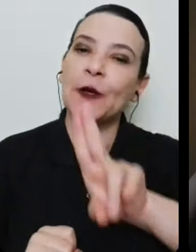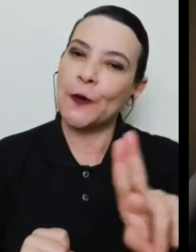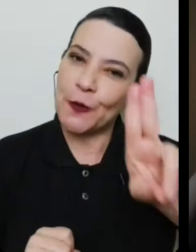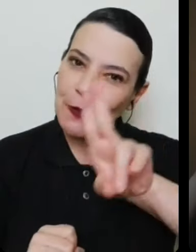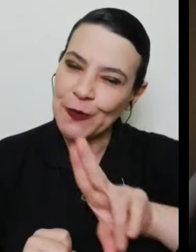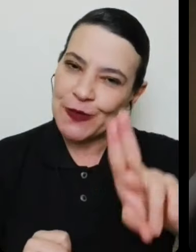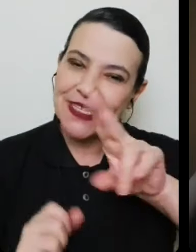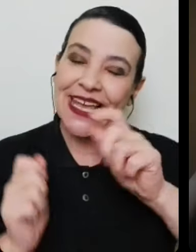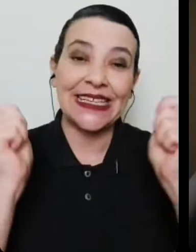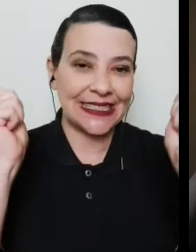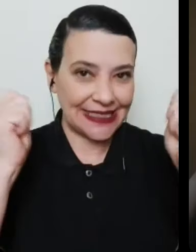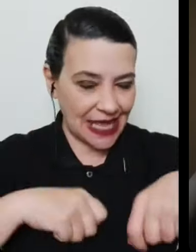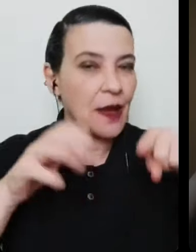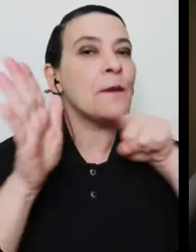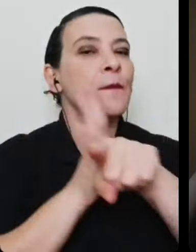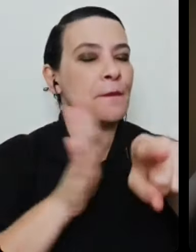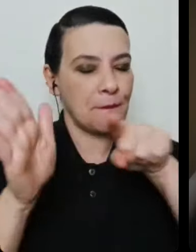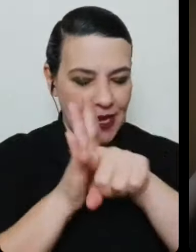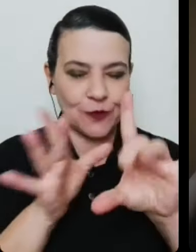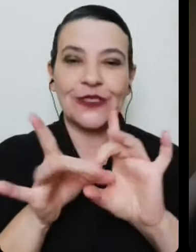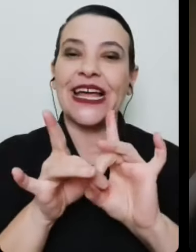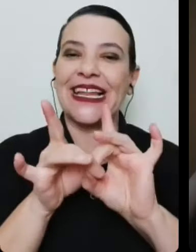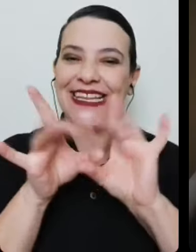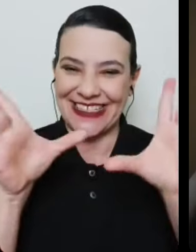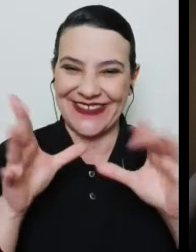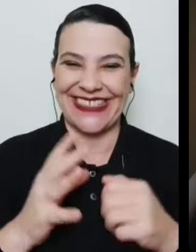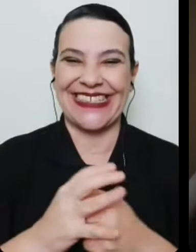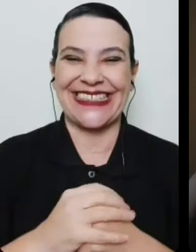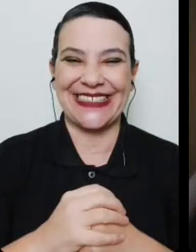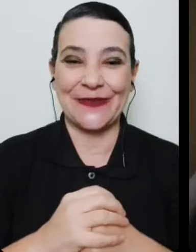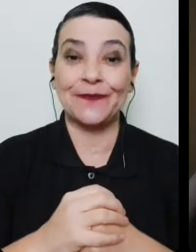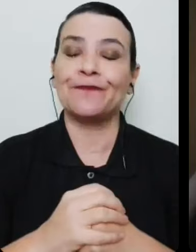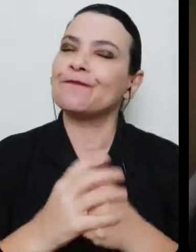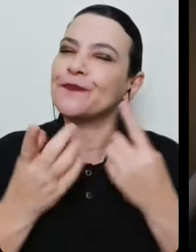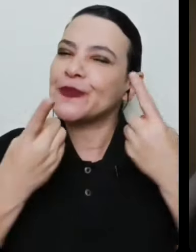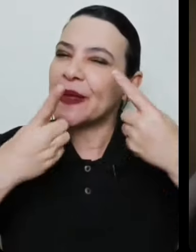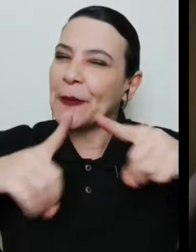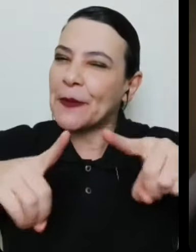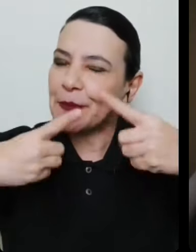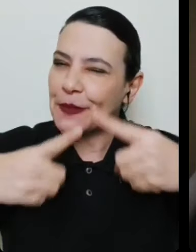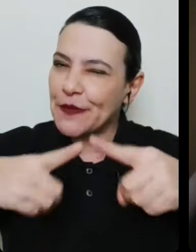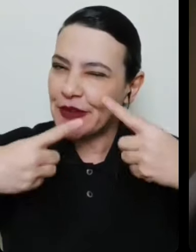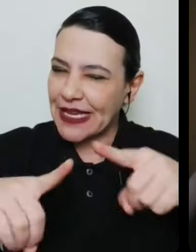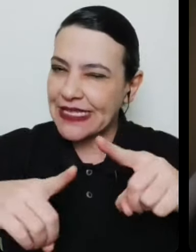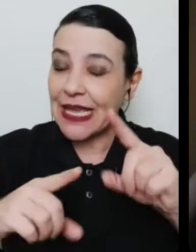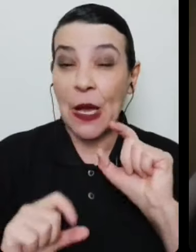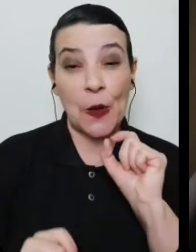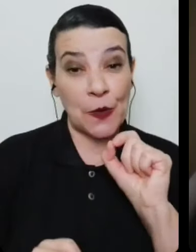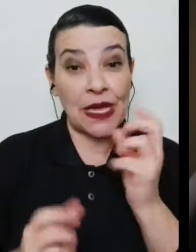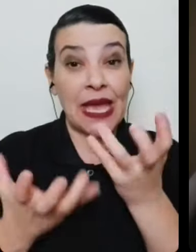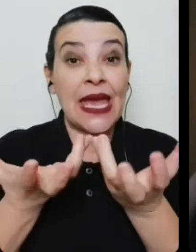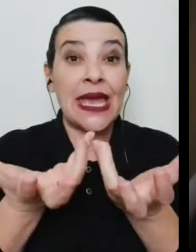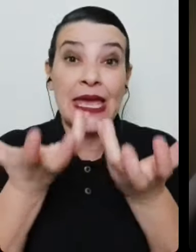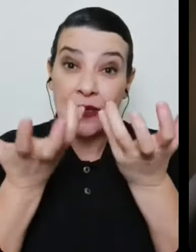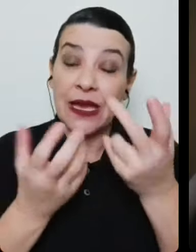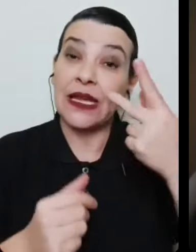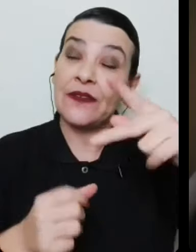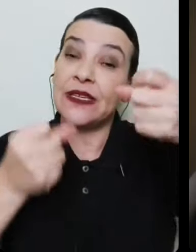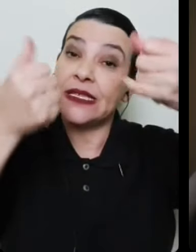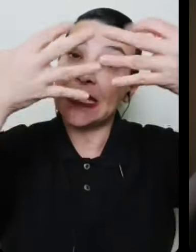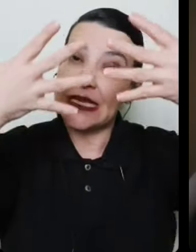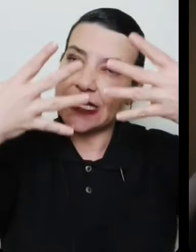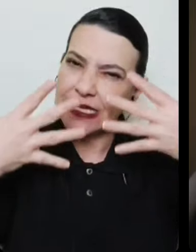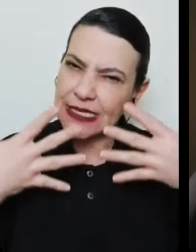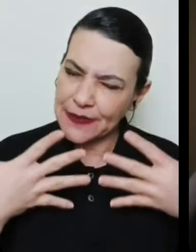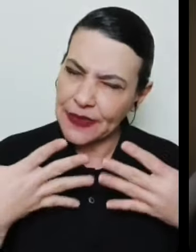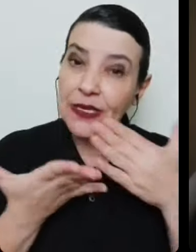possibilidade das perguntas aqui na lateral, tá? A provocação, Leonardo, assim, eu queria que você comentasse um pouquinho,